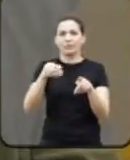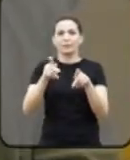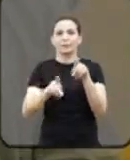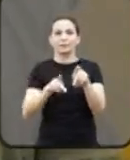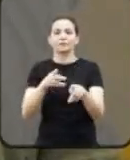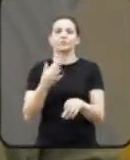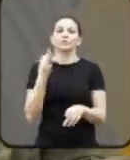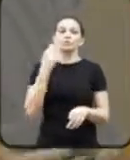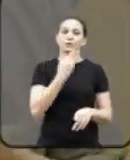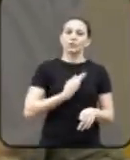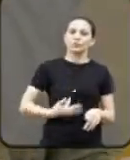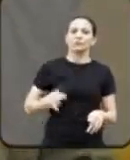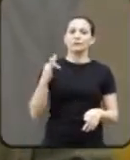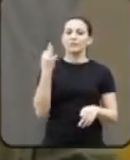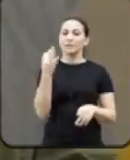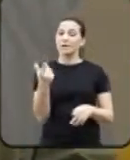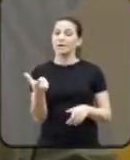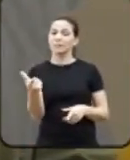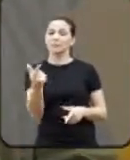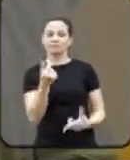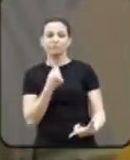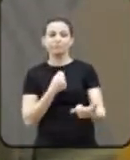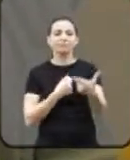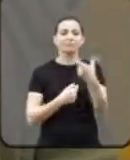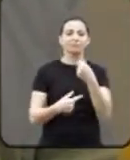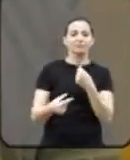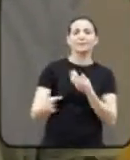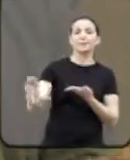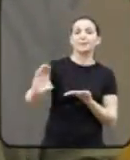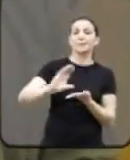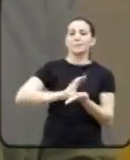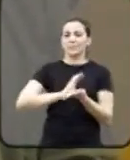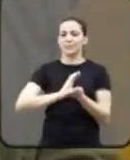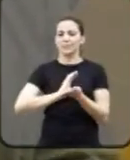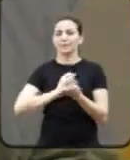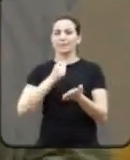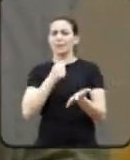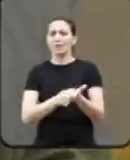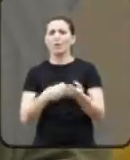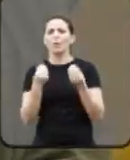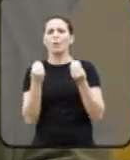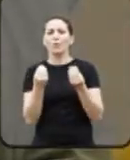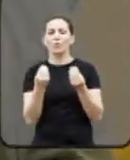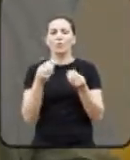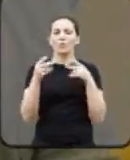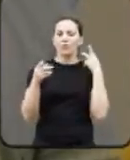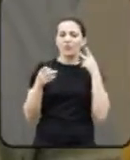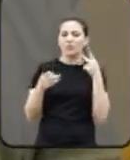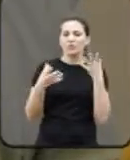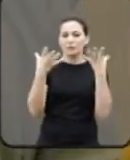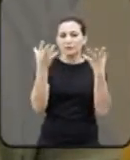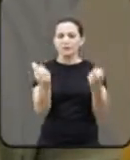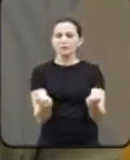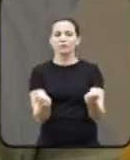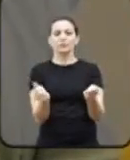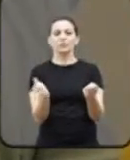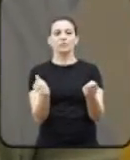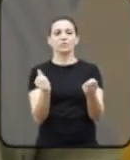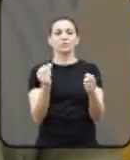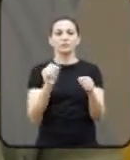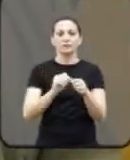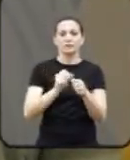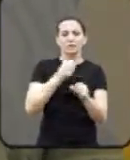população, mas veio do governo federal, né? Imposto nosso, mas veio do governo federal a verba, nos cobra. Como é que o